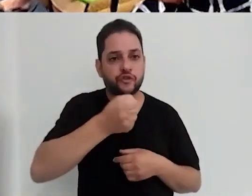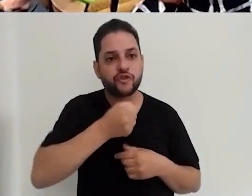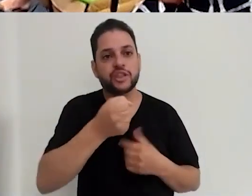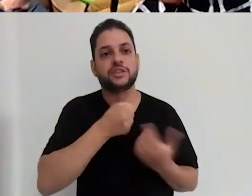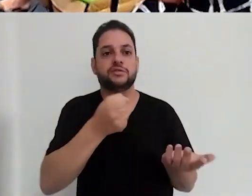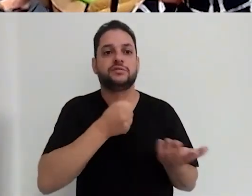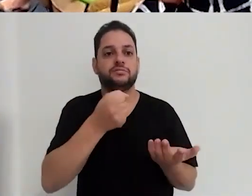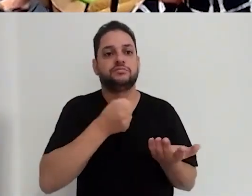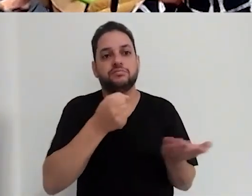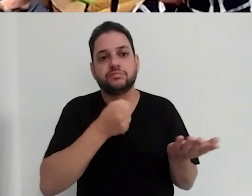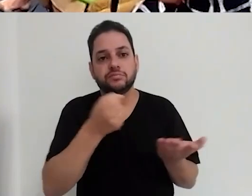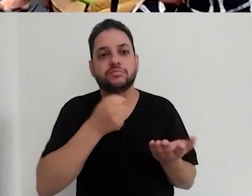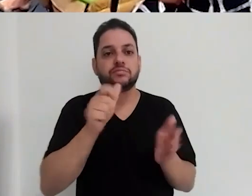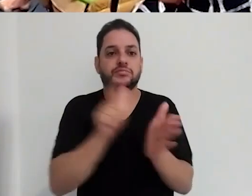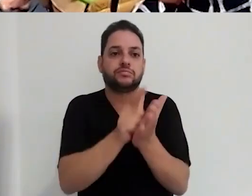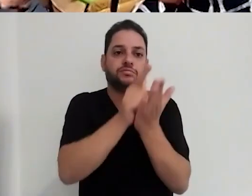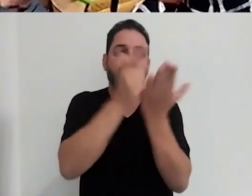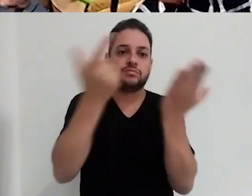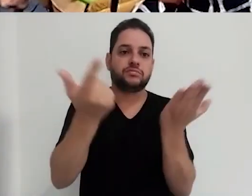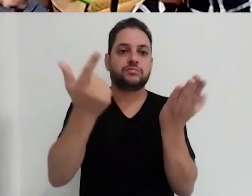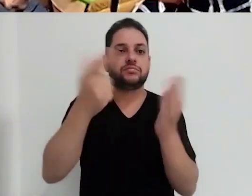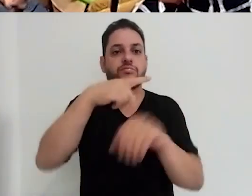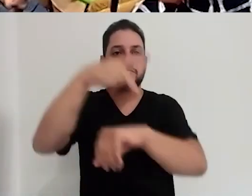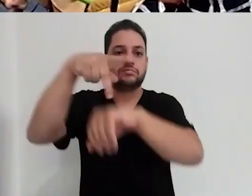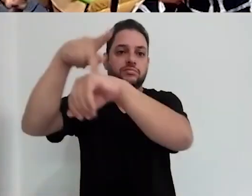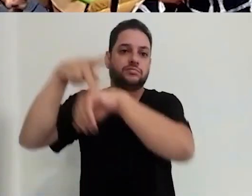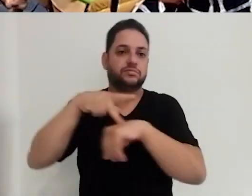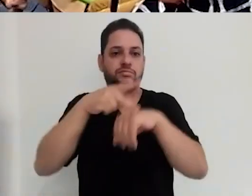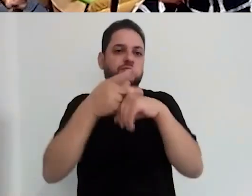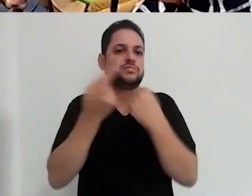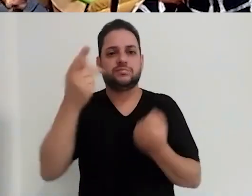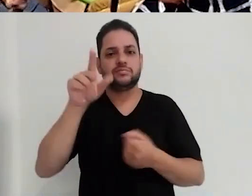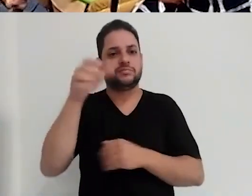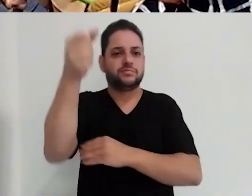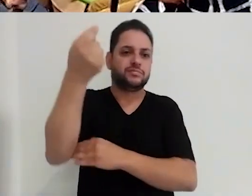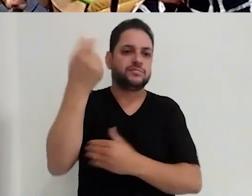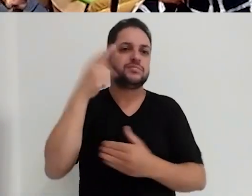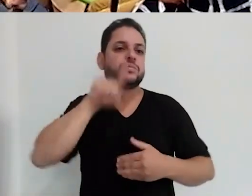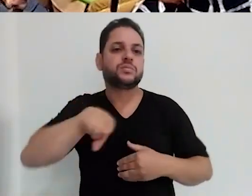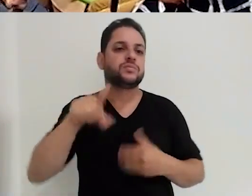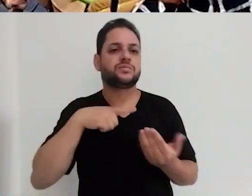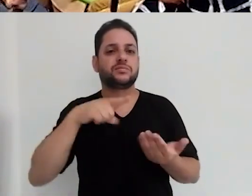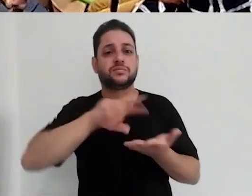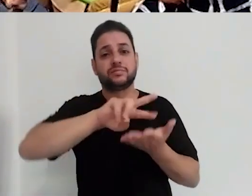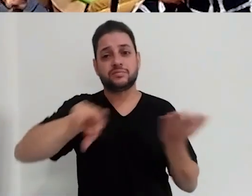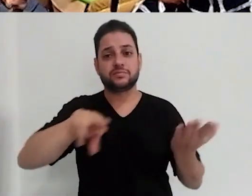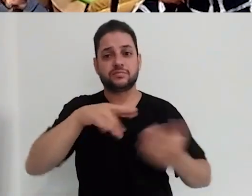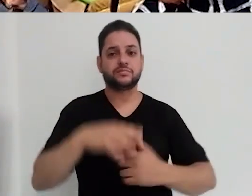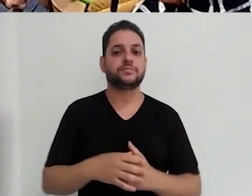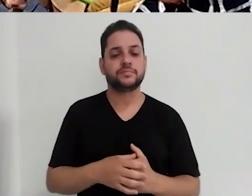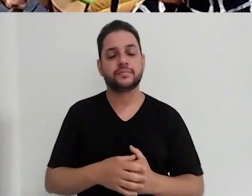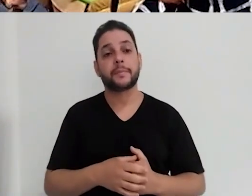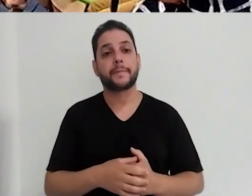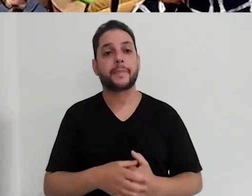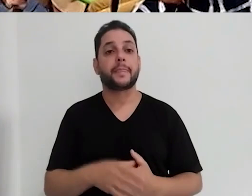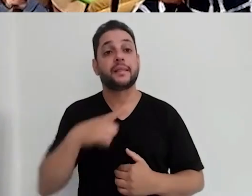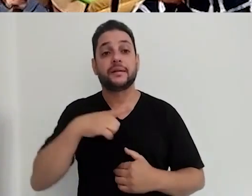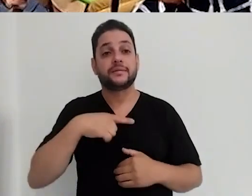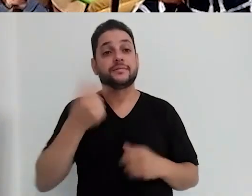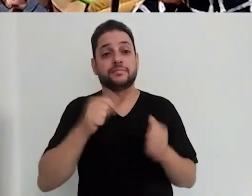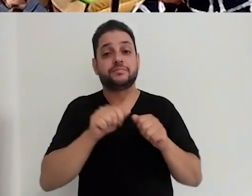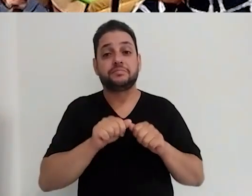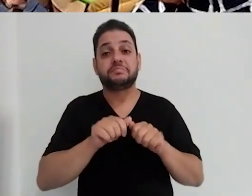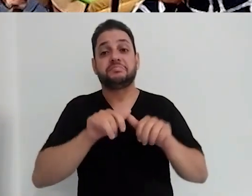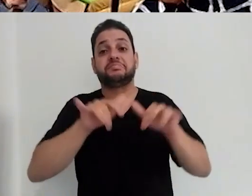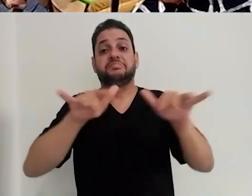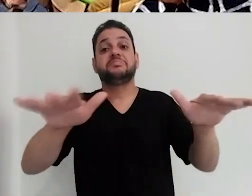enfim, em jornais internacionais, ele deu entrevista para o New York Times, para o Guardian, esses jornais assim, e teve uma excelente repercussão nesse